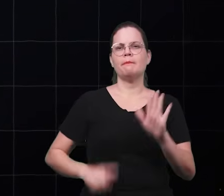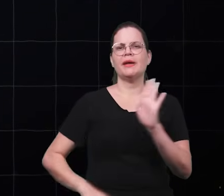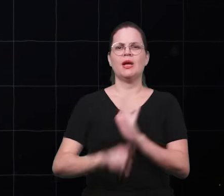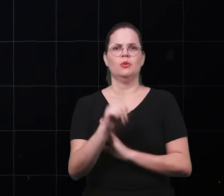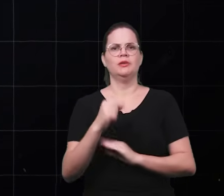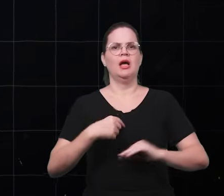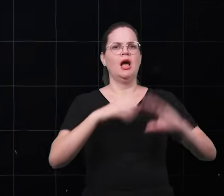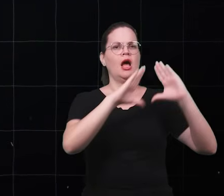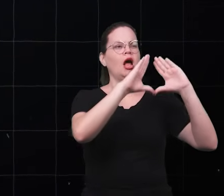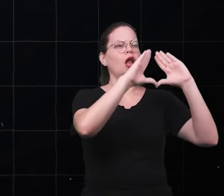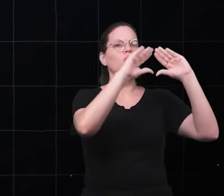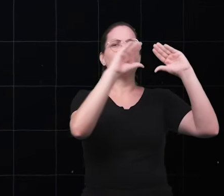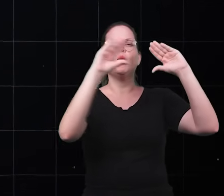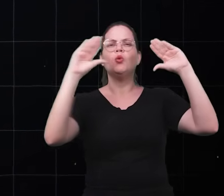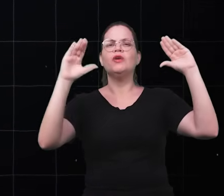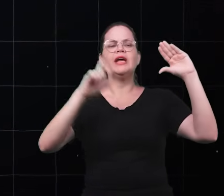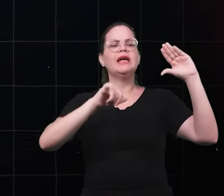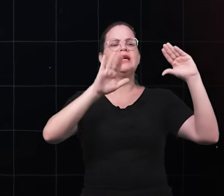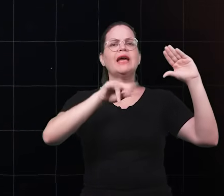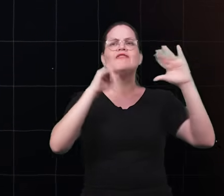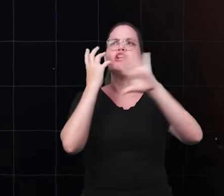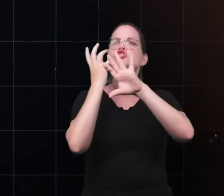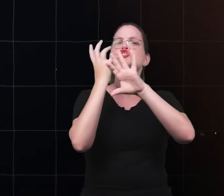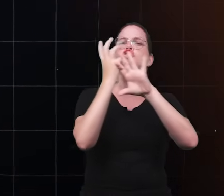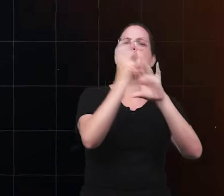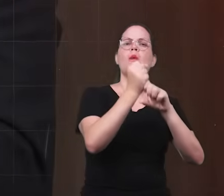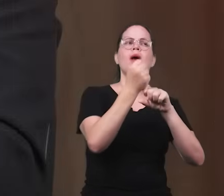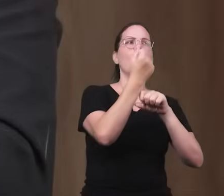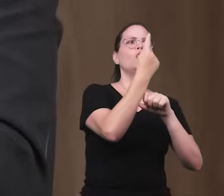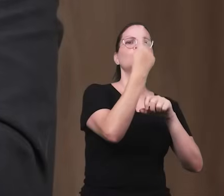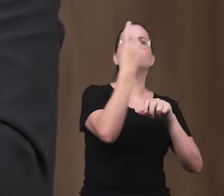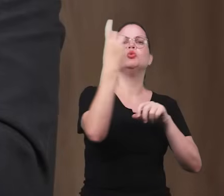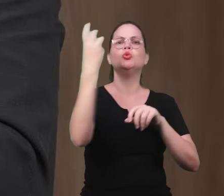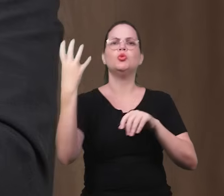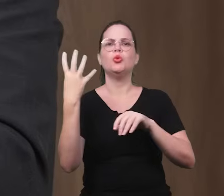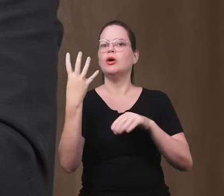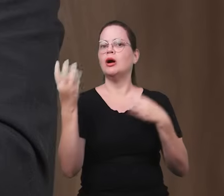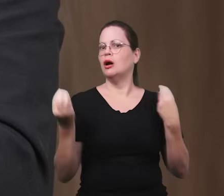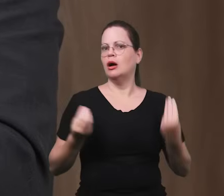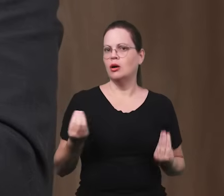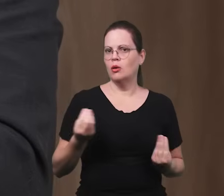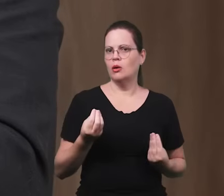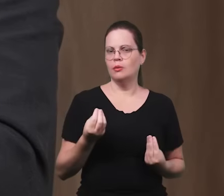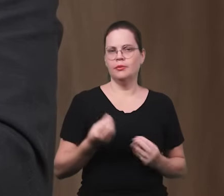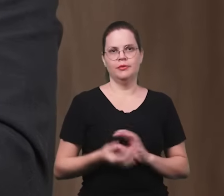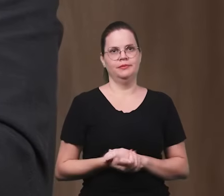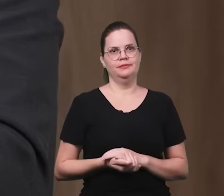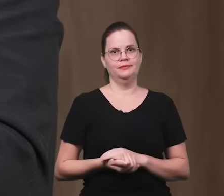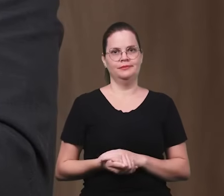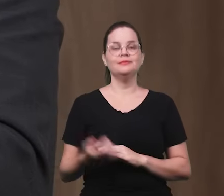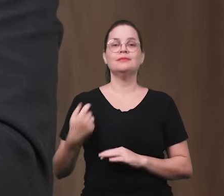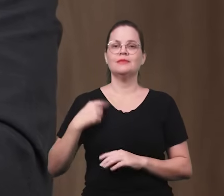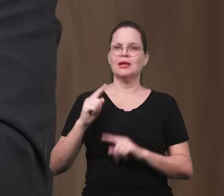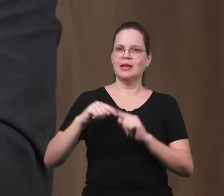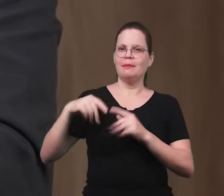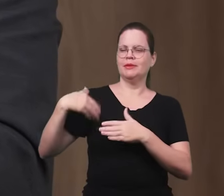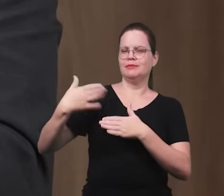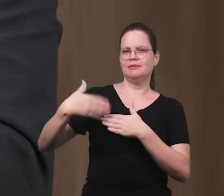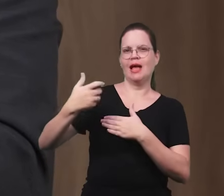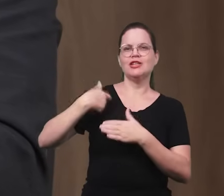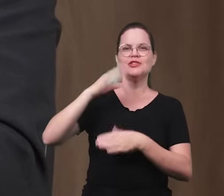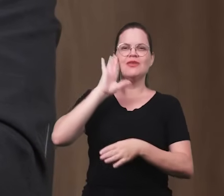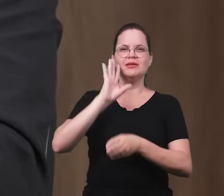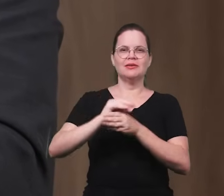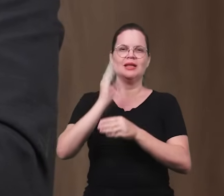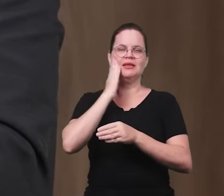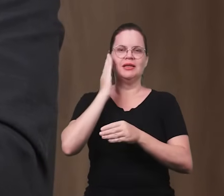as nuvens pela sabedoria? Ou seja, à medida que foi passando o tempo, nós fomos entendendo sobre essa atmosfera e hoje